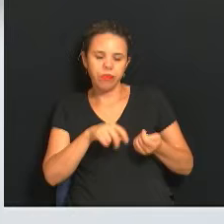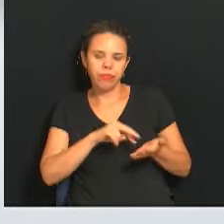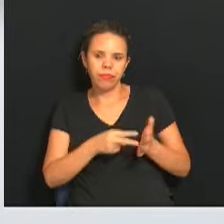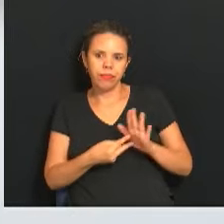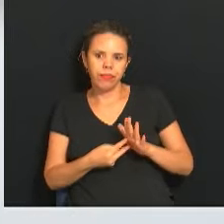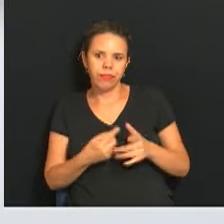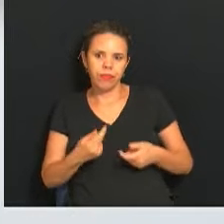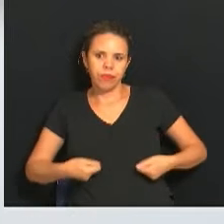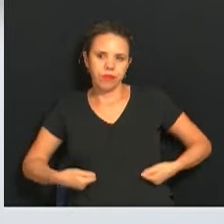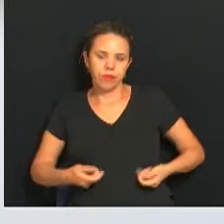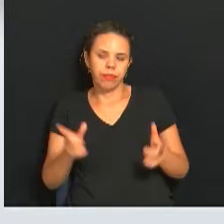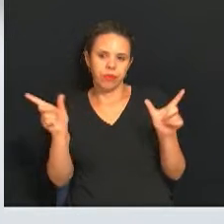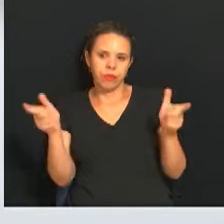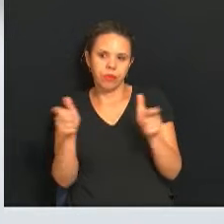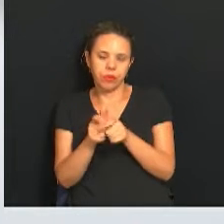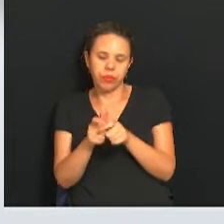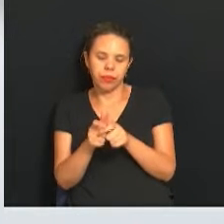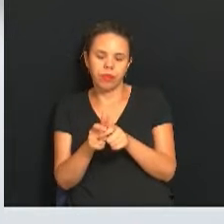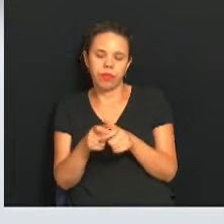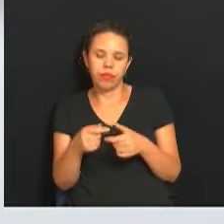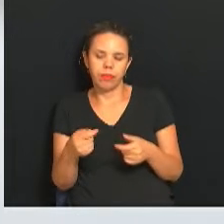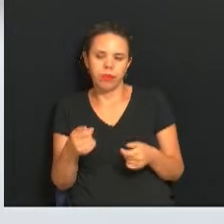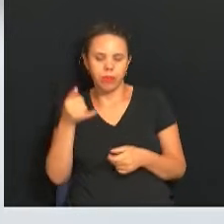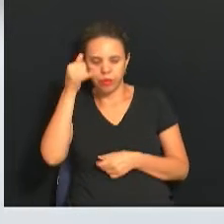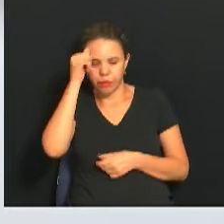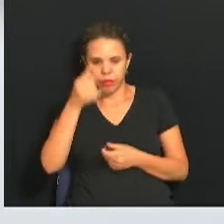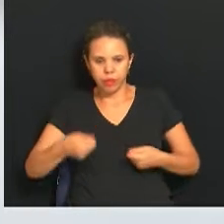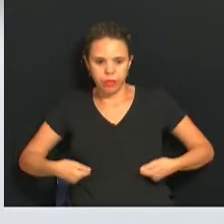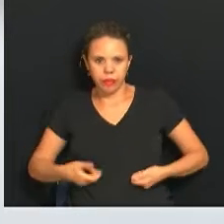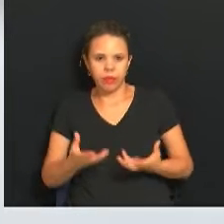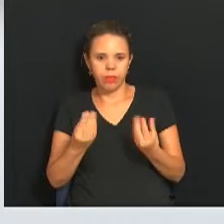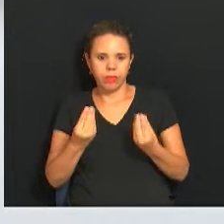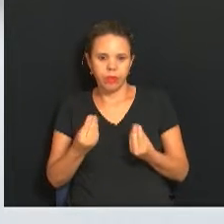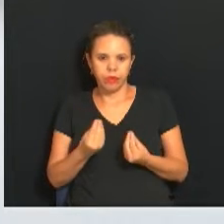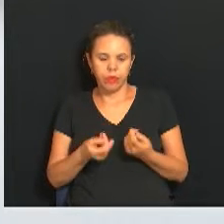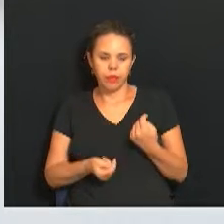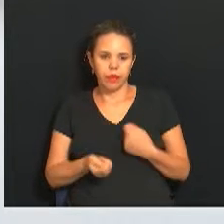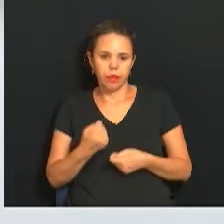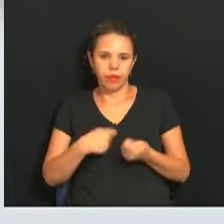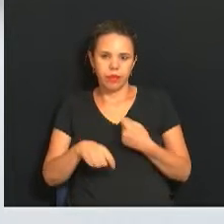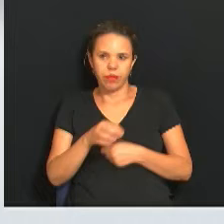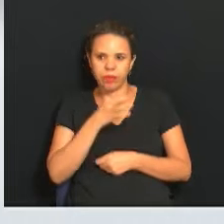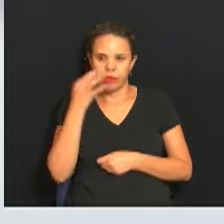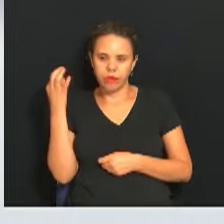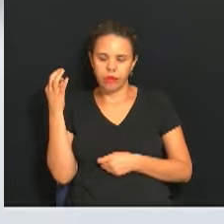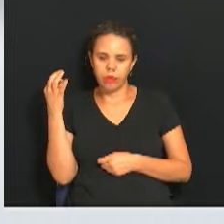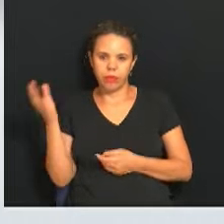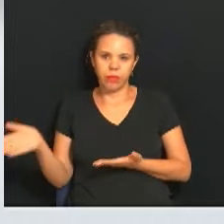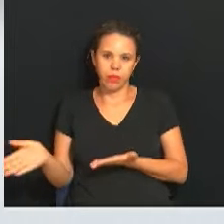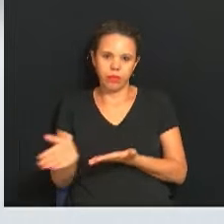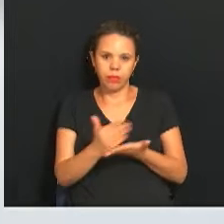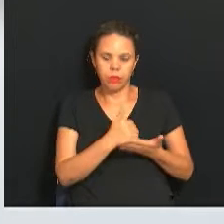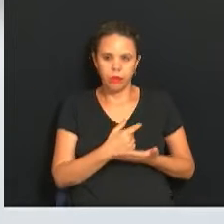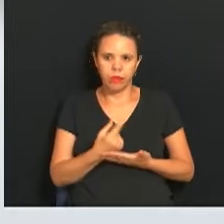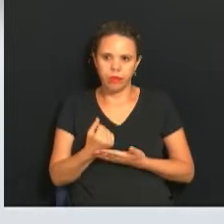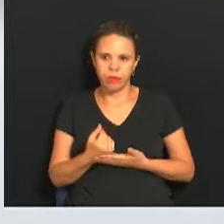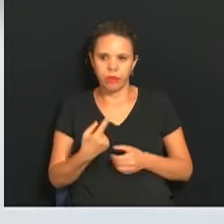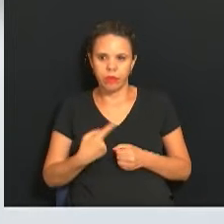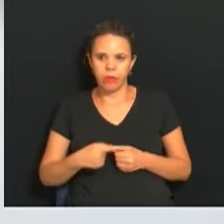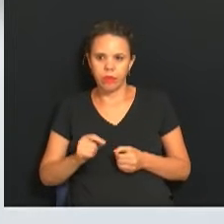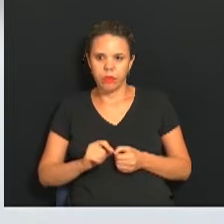os gastos são grandes e isso vai proporcionar uma economia na arrecadação que o município tem que